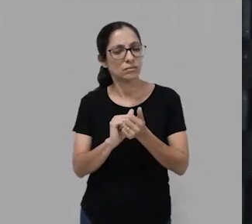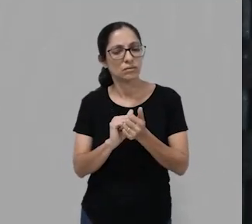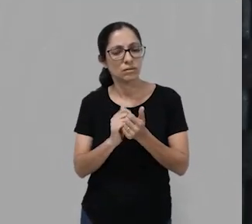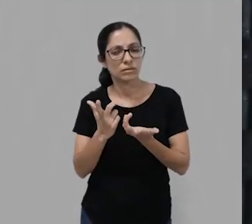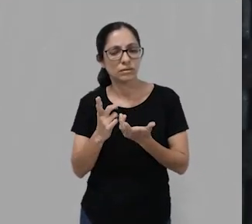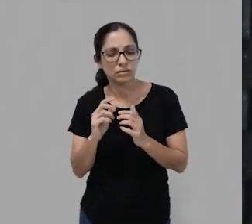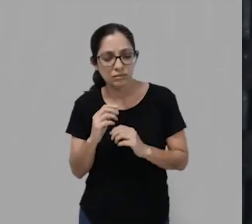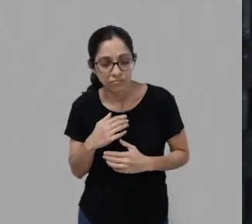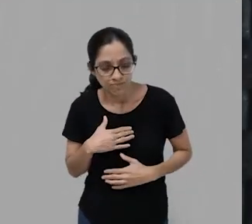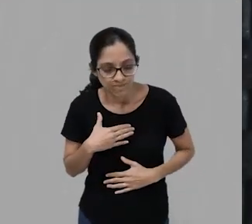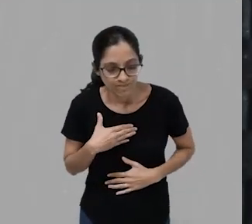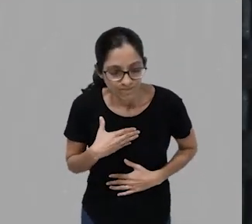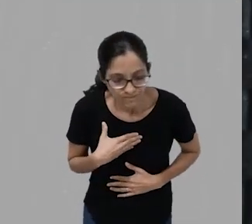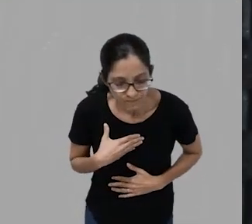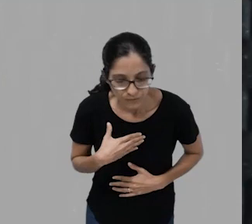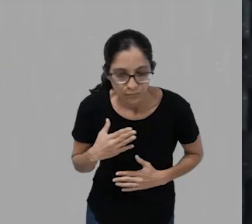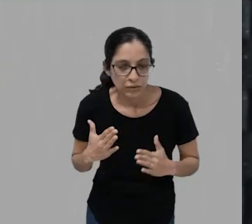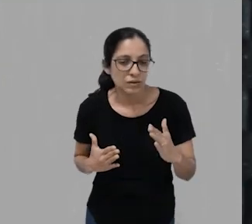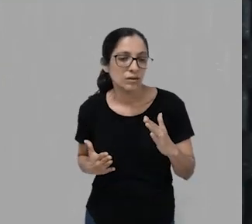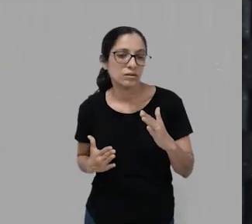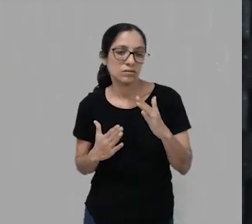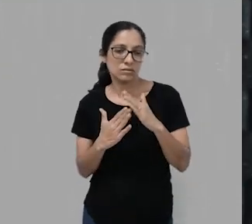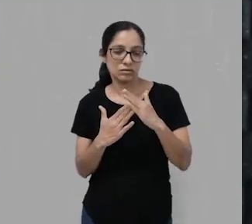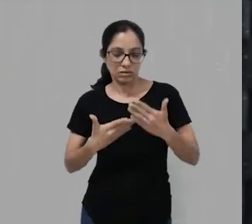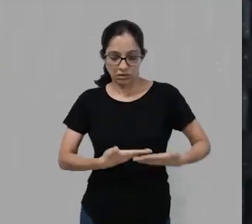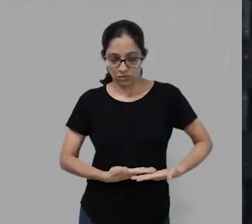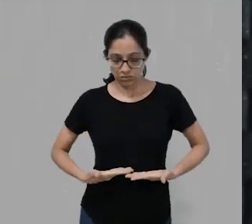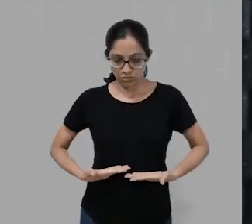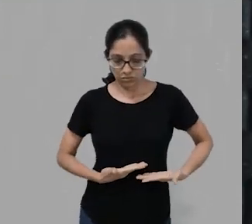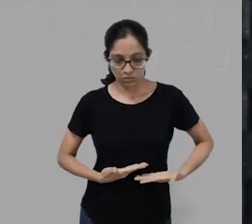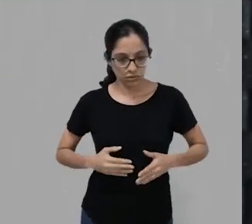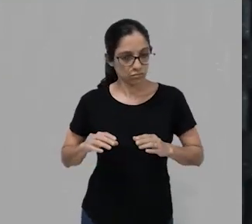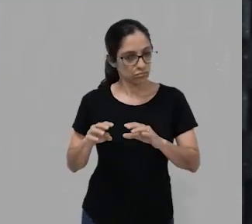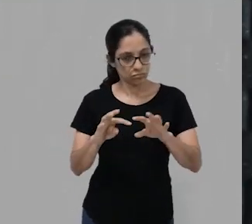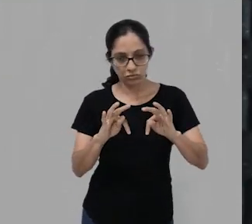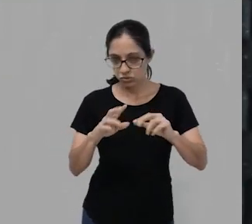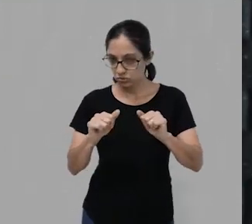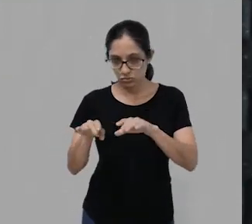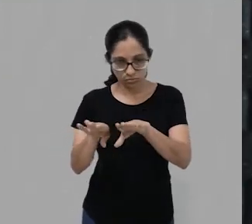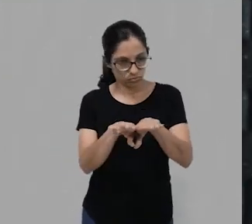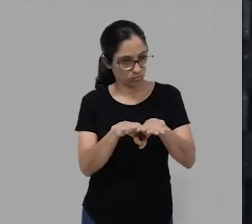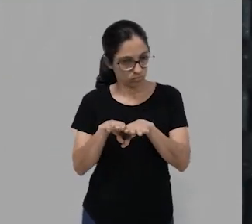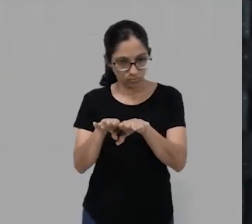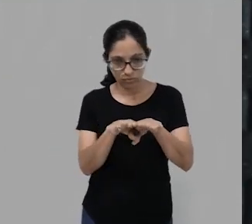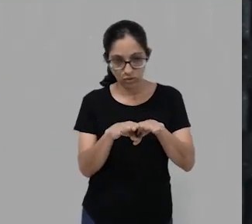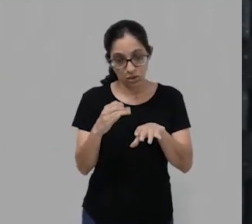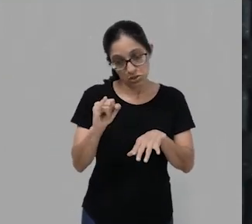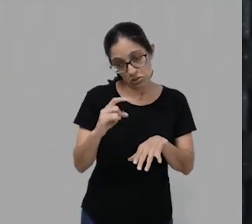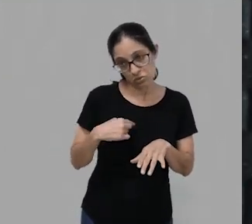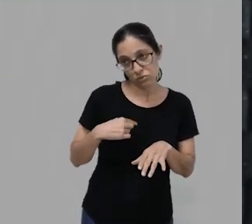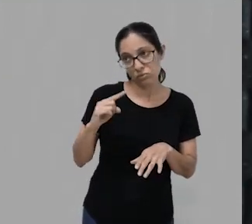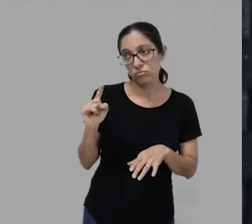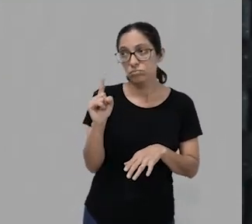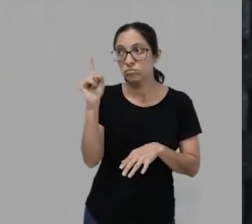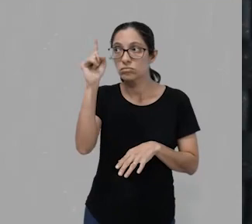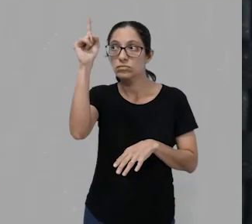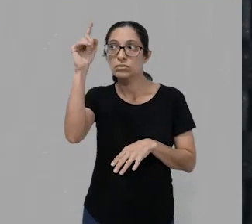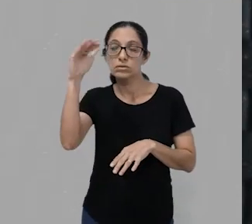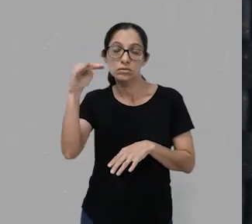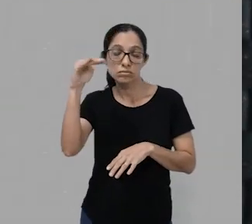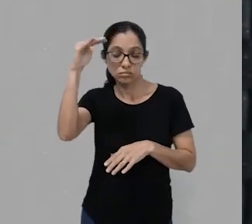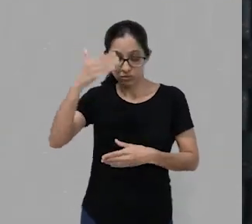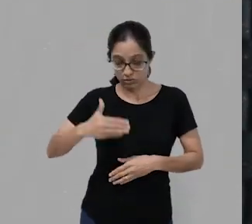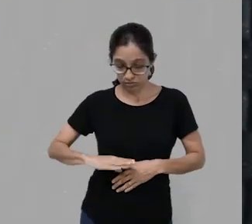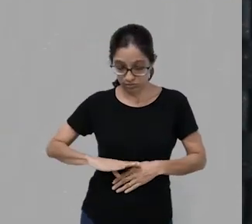m. Enquanto estava na altura da cintura, estava ali tudo na mesma posição para todo mundo. Se eu sou mais alto, a minha linha da cintura vai ser um pouco mais alta,